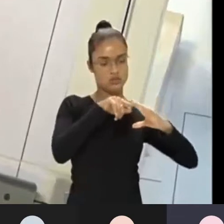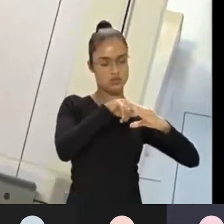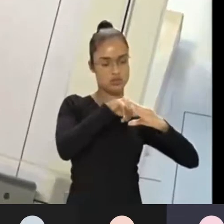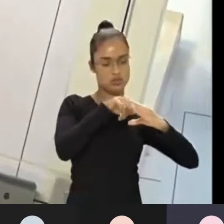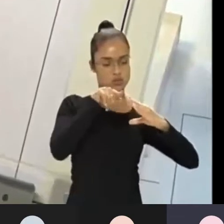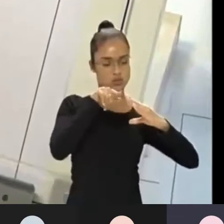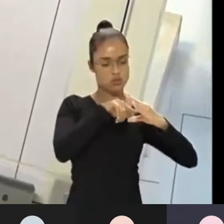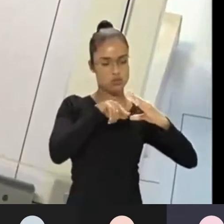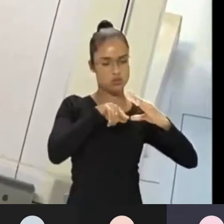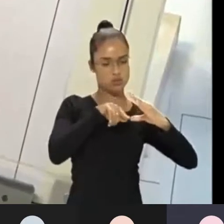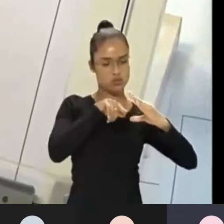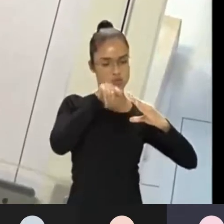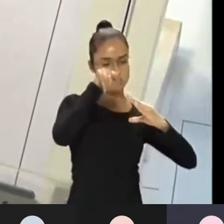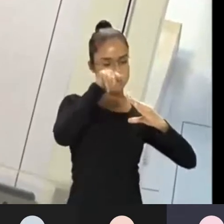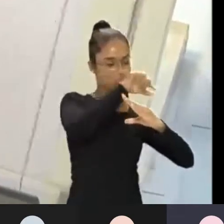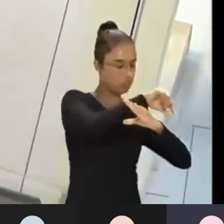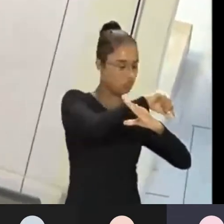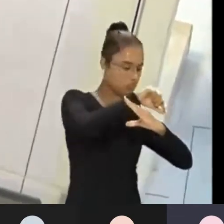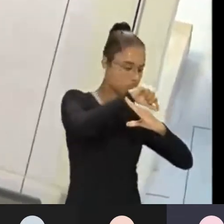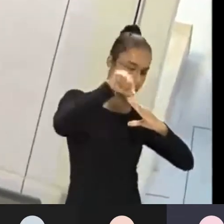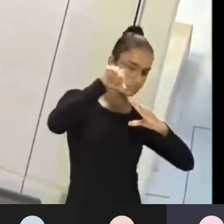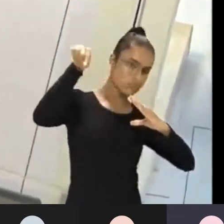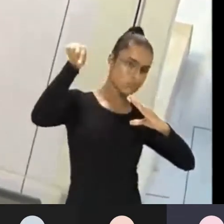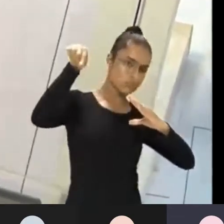Eu traço um eixo vertical,